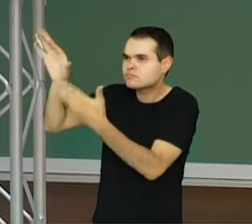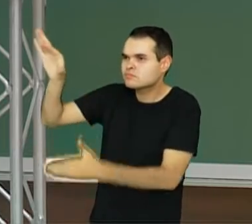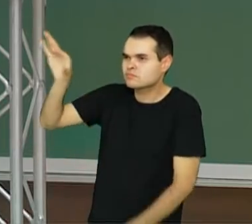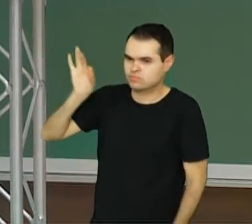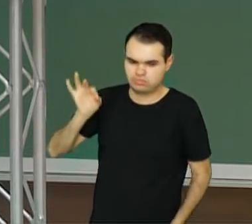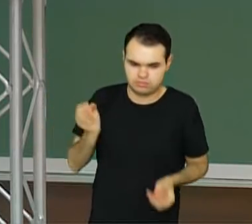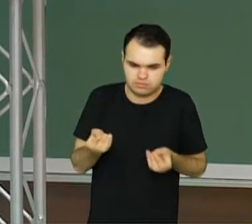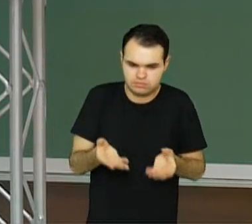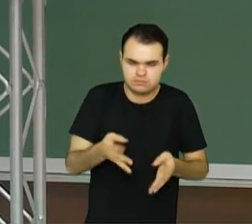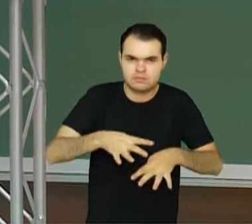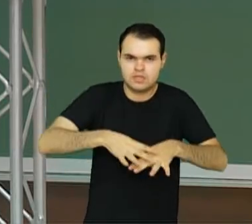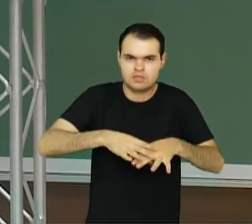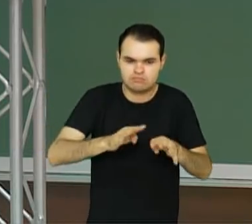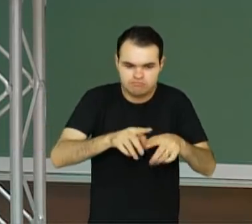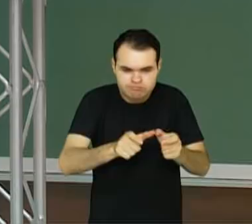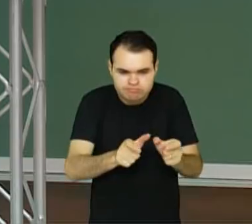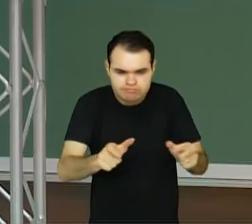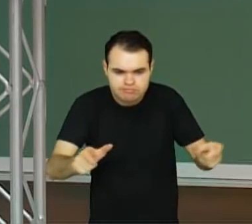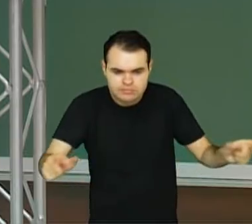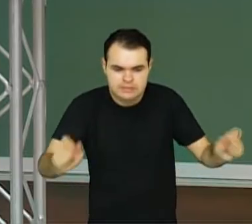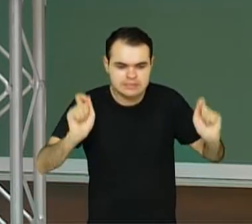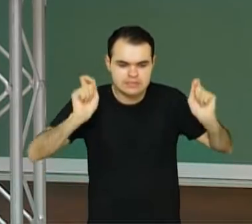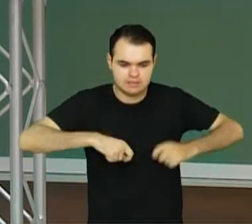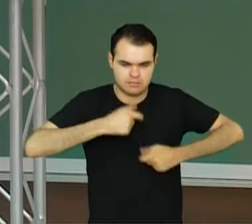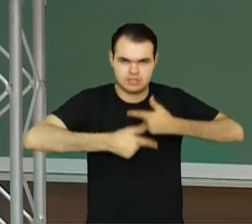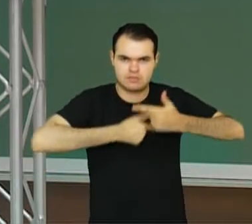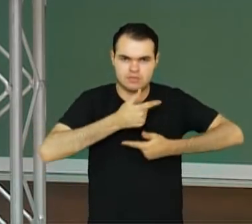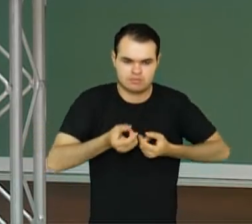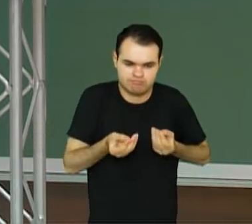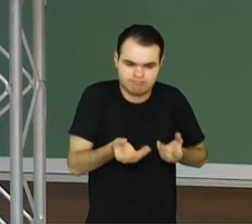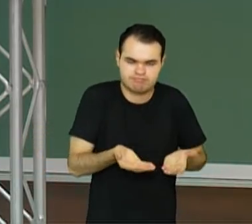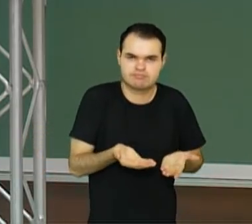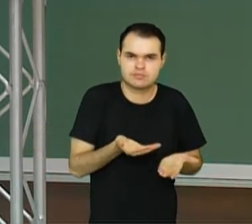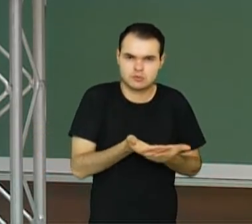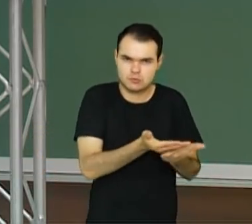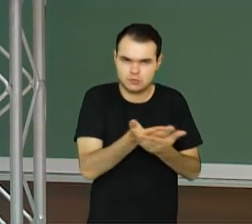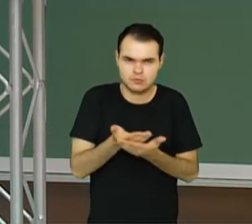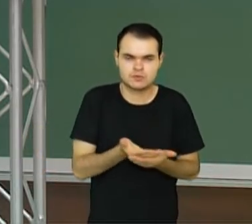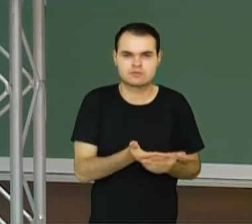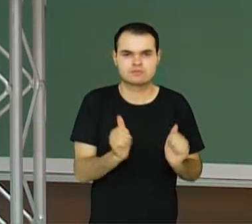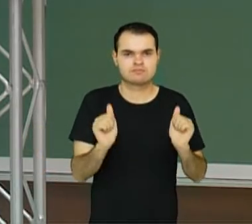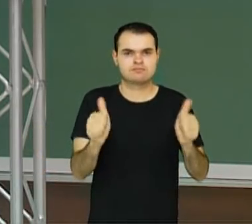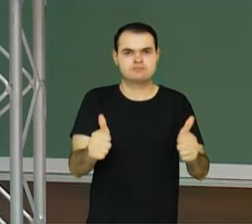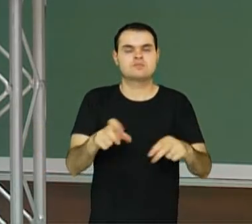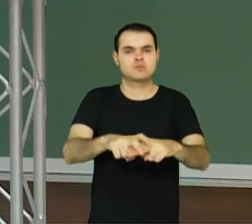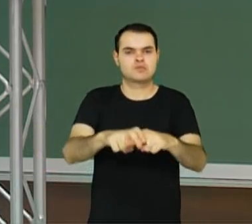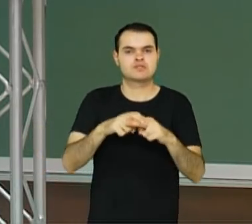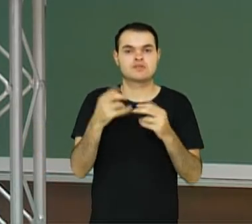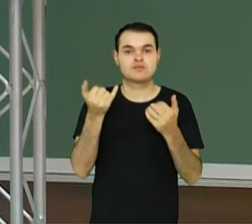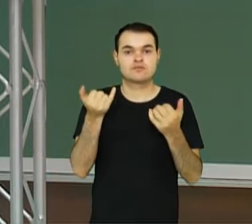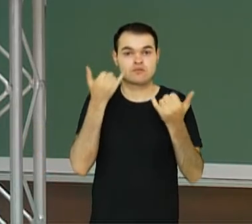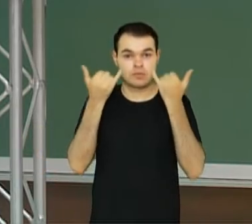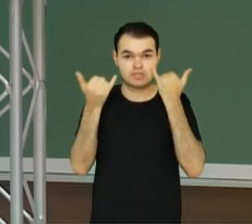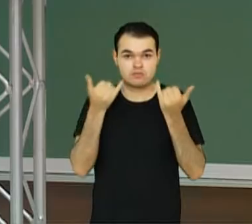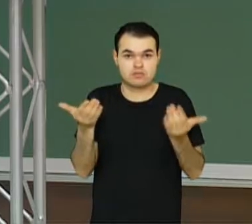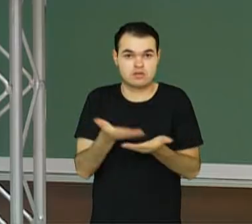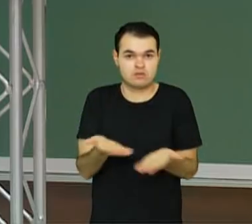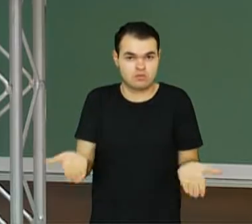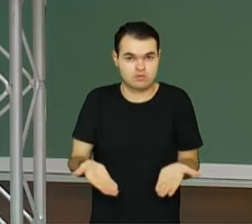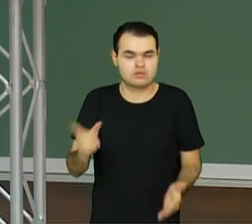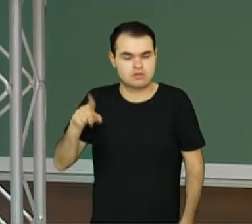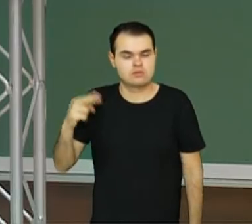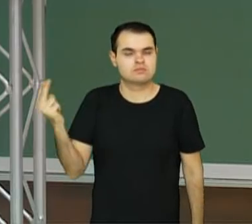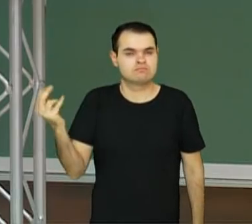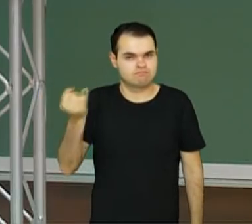qualquer, em uma expressão, num polinômio que você consiga trabalhar com essas informações. Tá bom? Então, essa informação da aula de hoje é uma informação muito